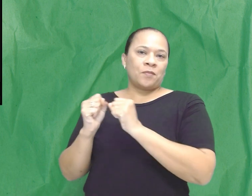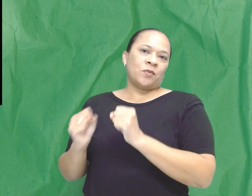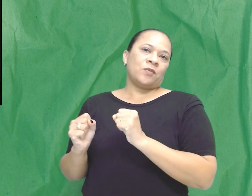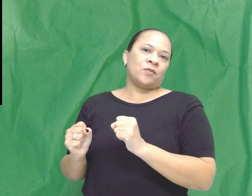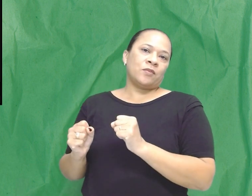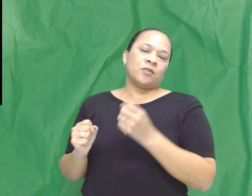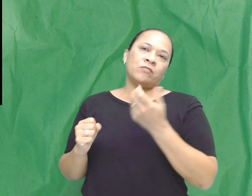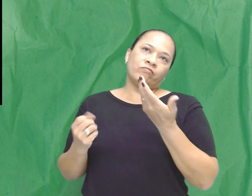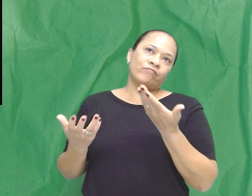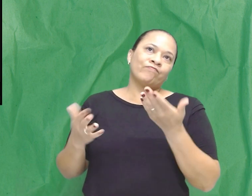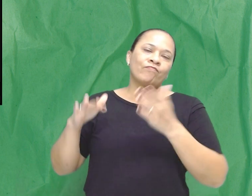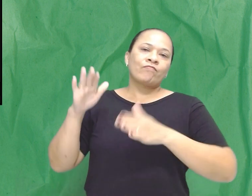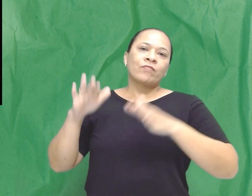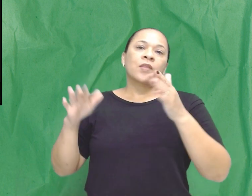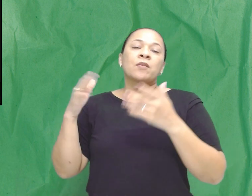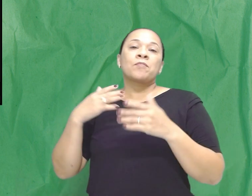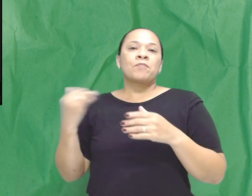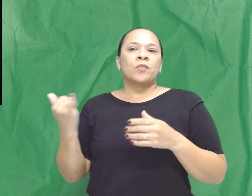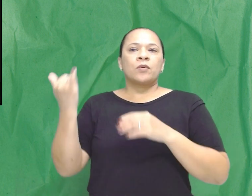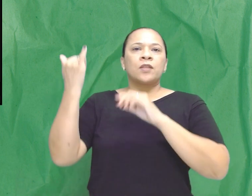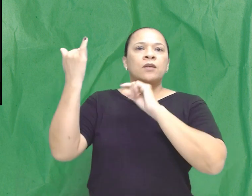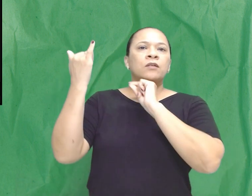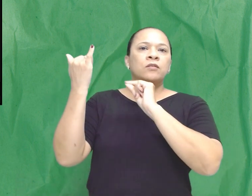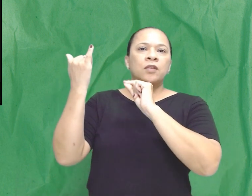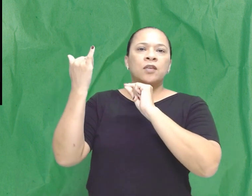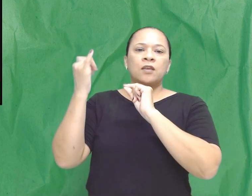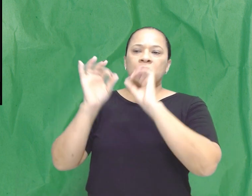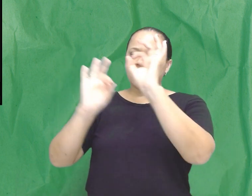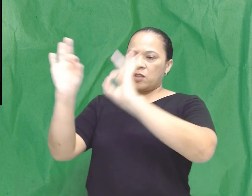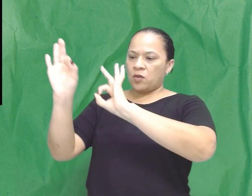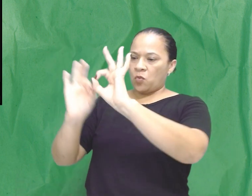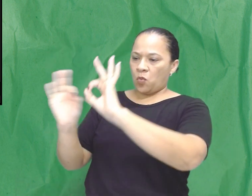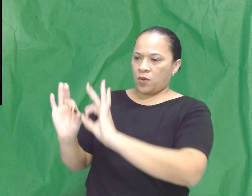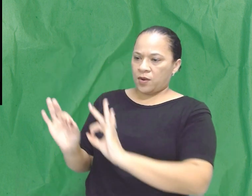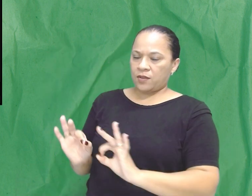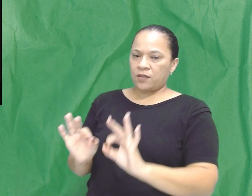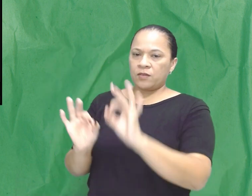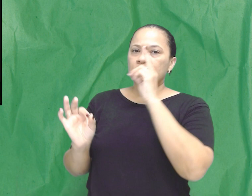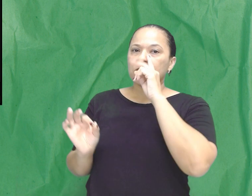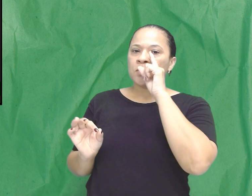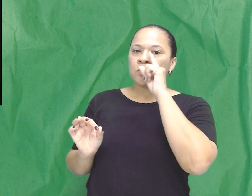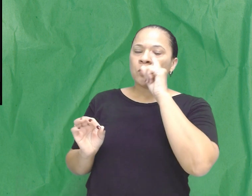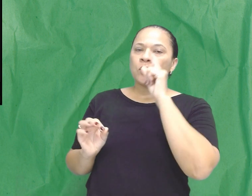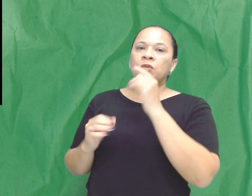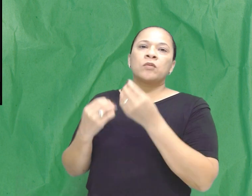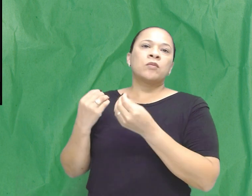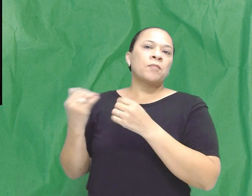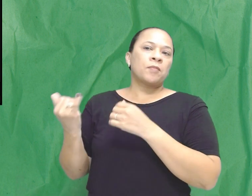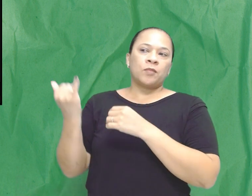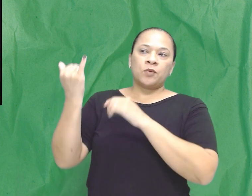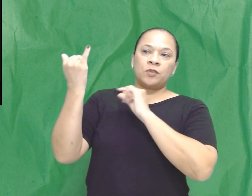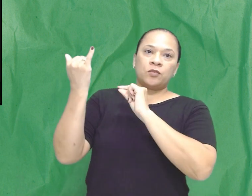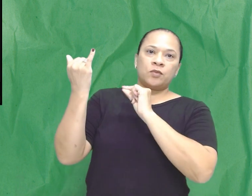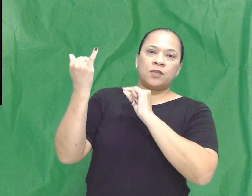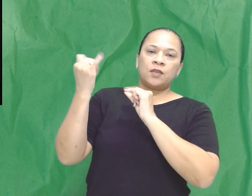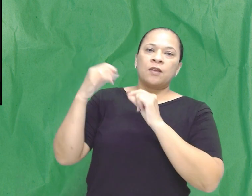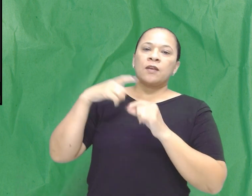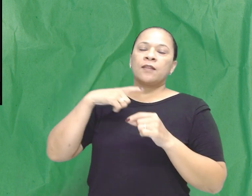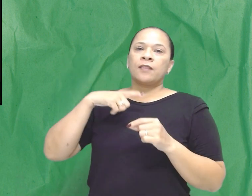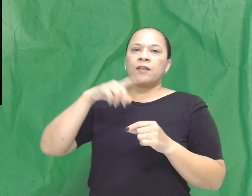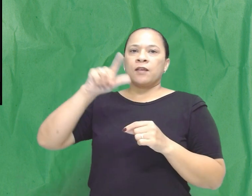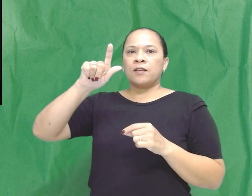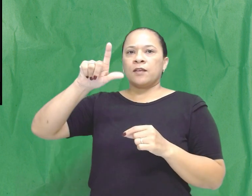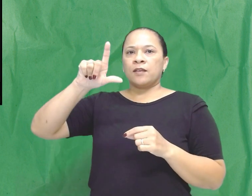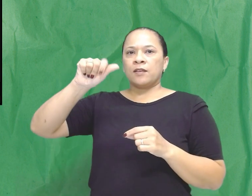é mais importante saber sobre essa decoração com glacê real? Hoje nós temos glacê em formato